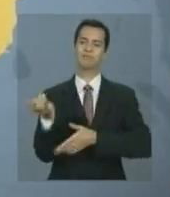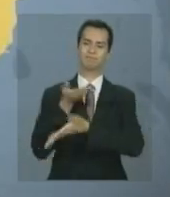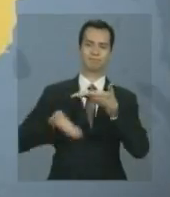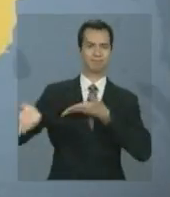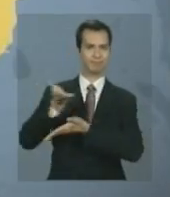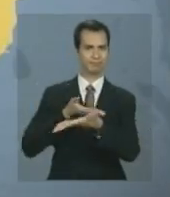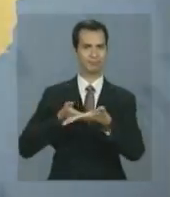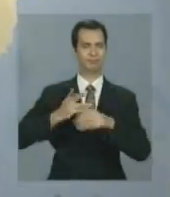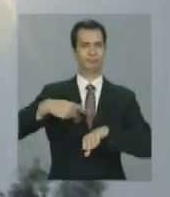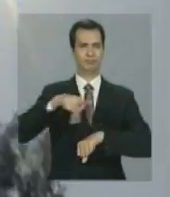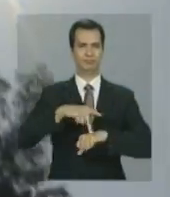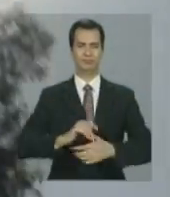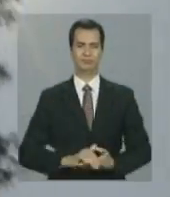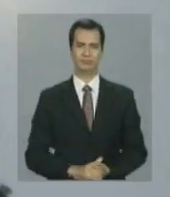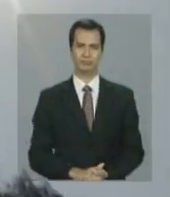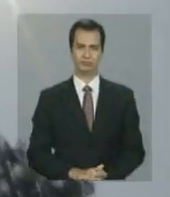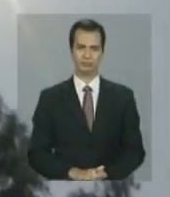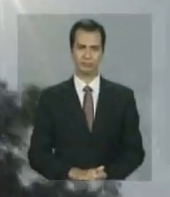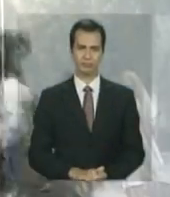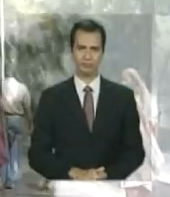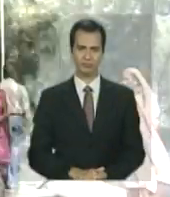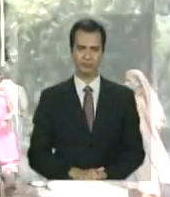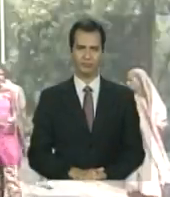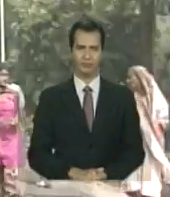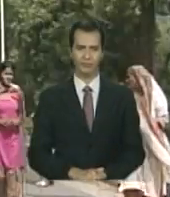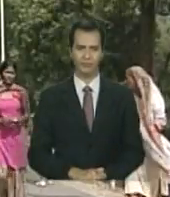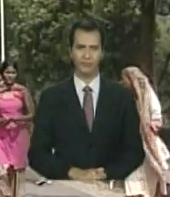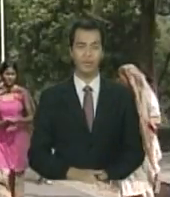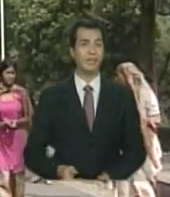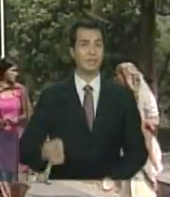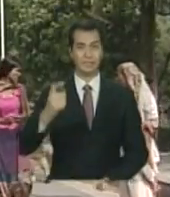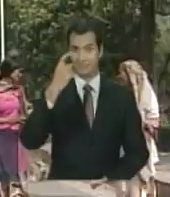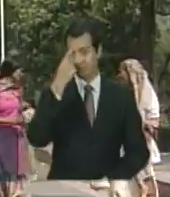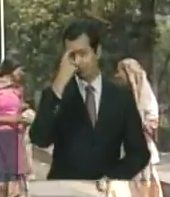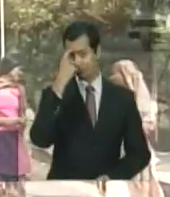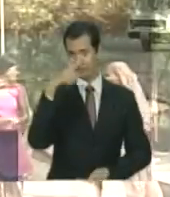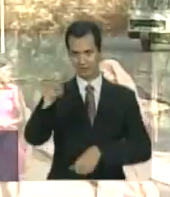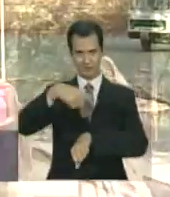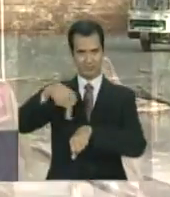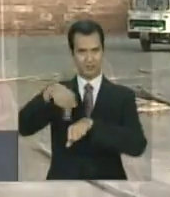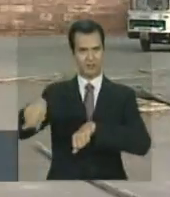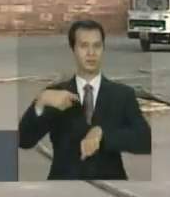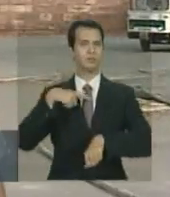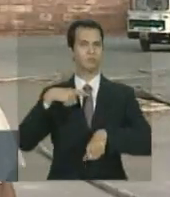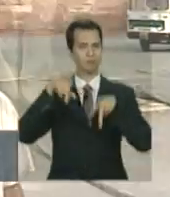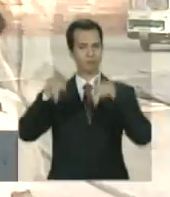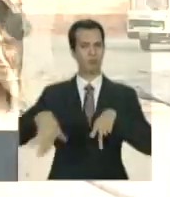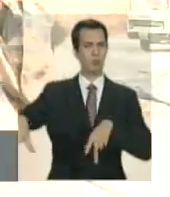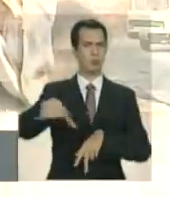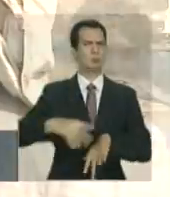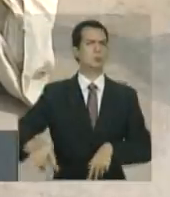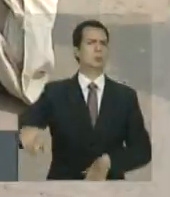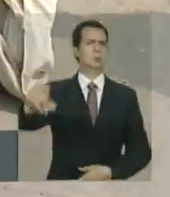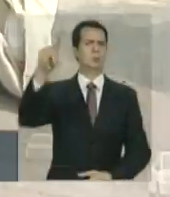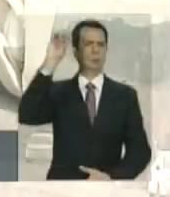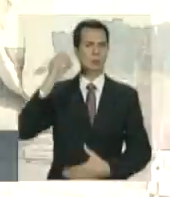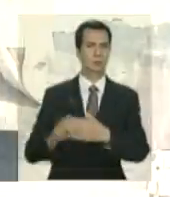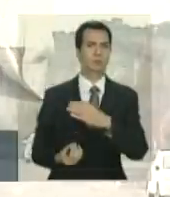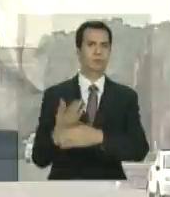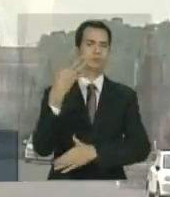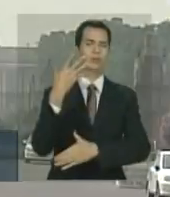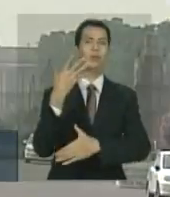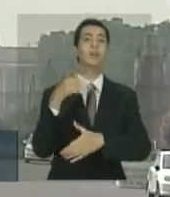os dois países. Uma das civilizações mais antigas do planeta, a Índia é um país de contrastes, onde a